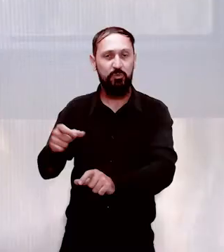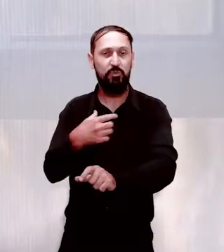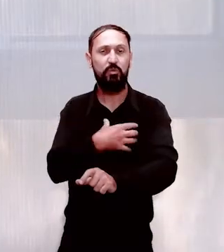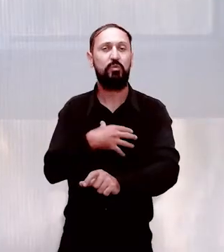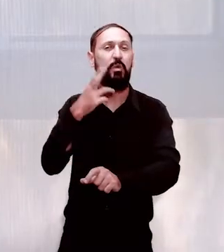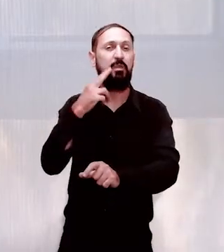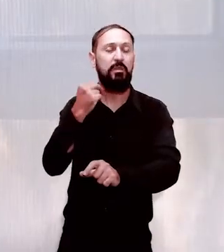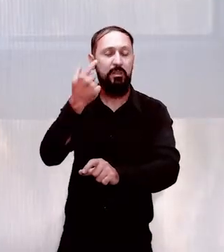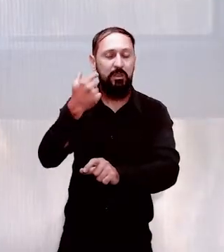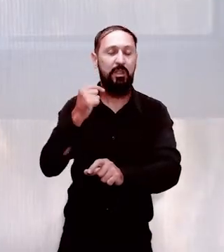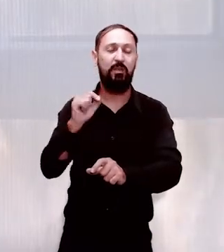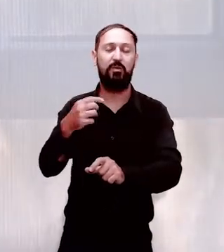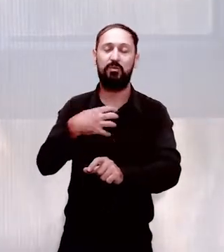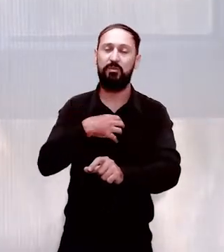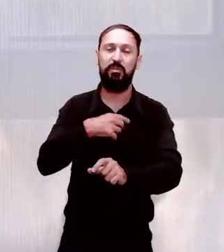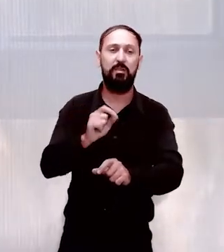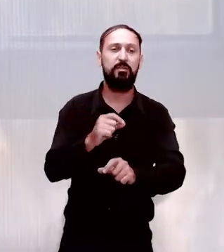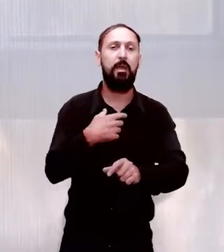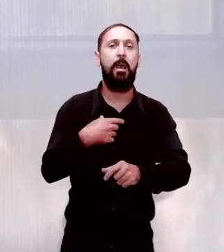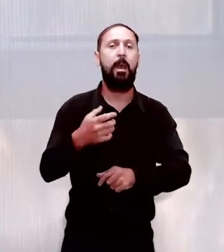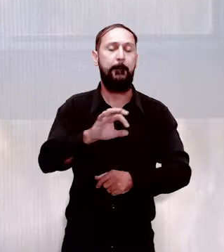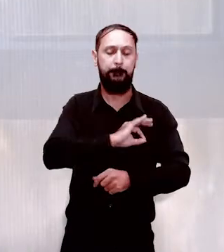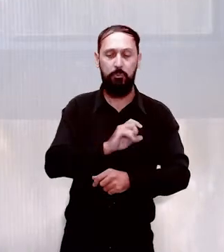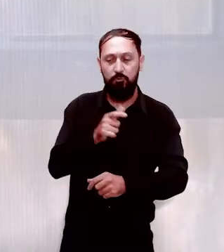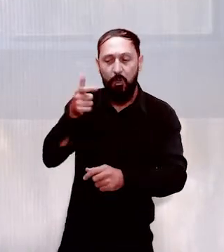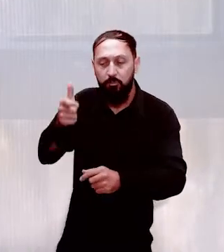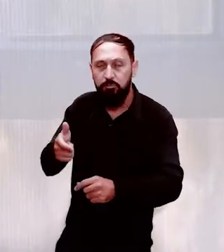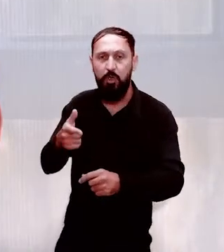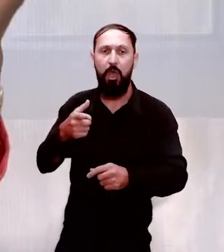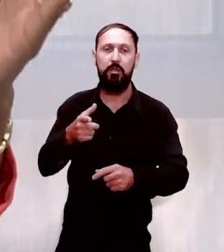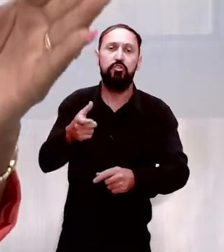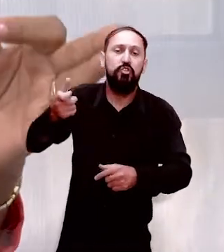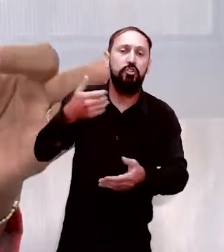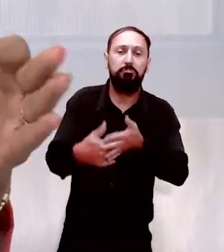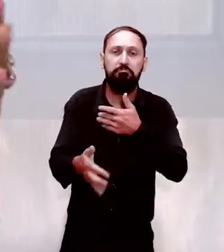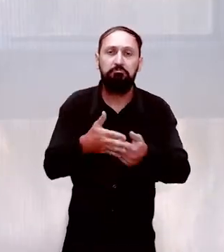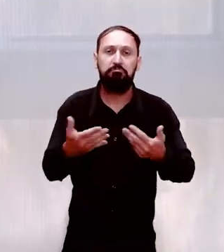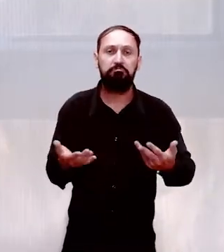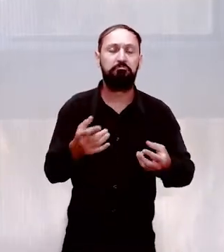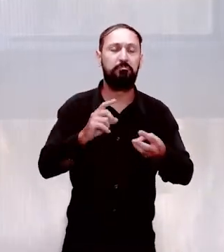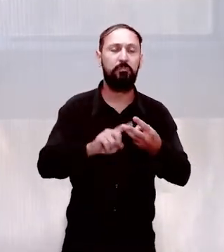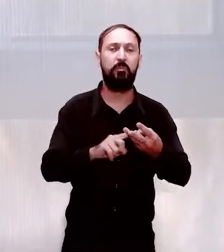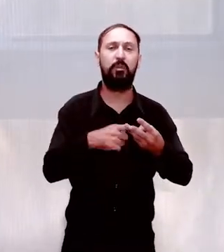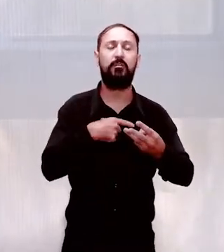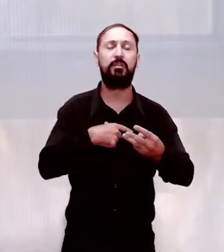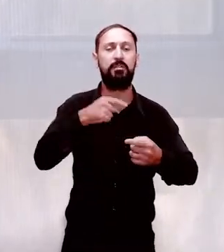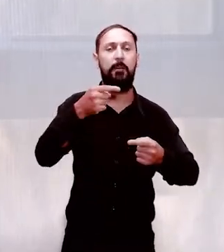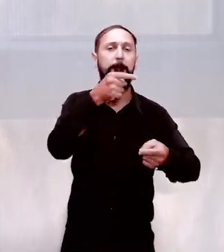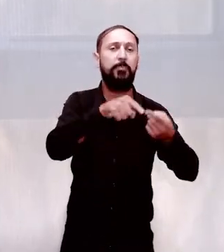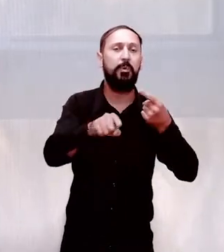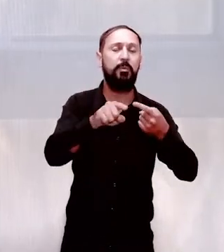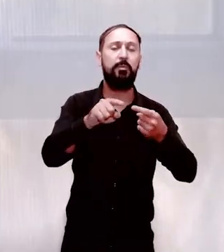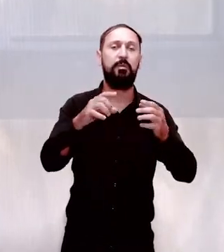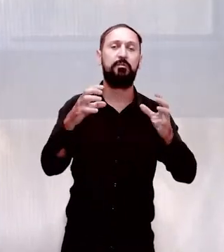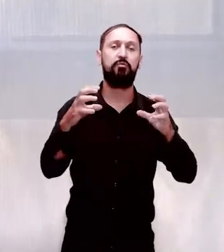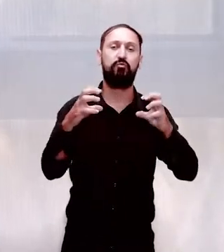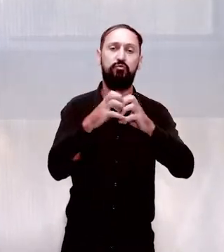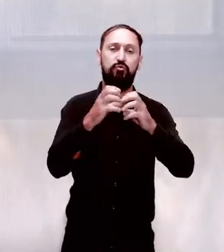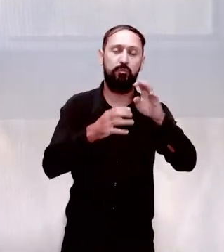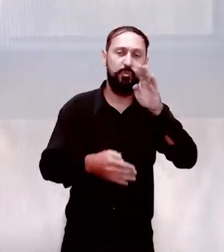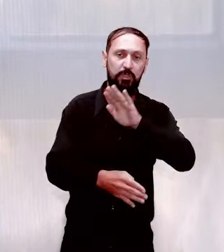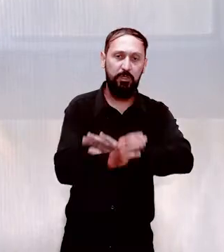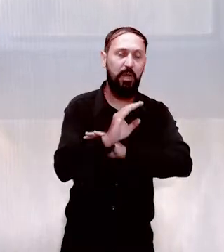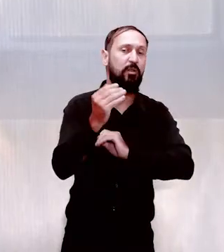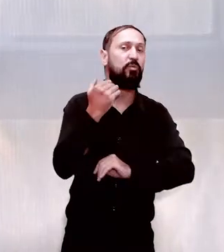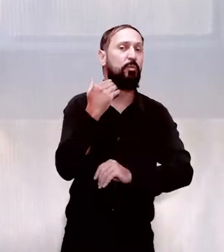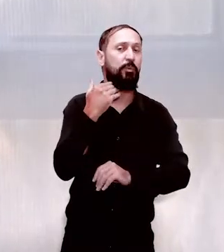O filho não vai ser parado pela polícia, ele não vai levar um tiro por qualquer motivo, ele não vai ser impedido de entrar num